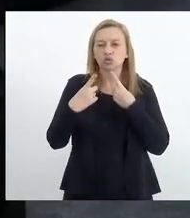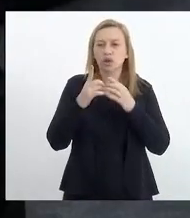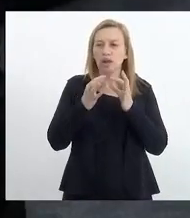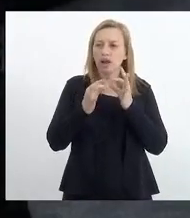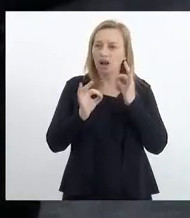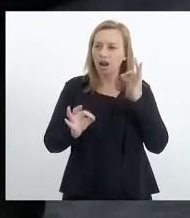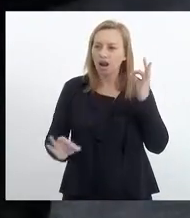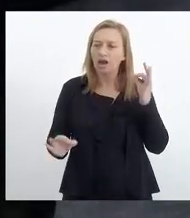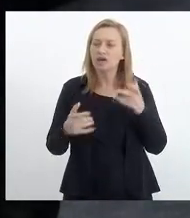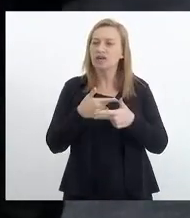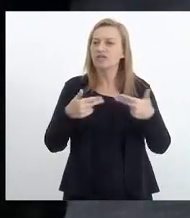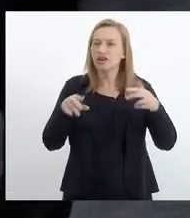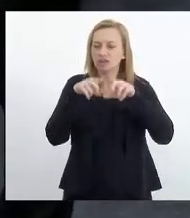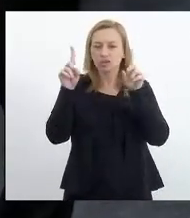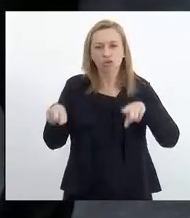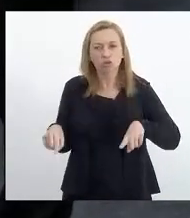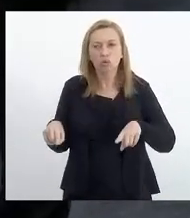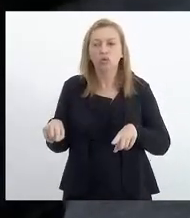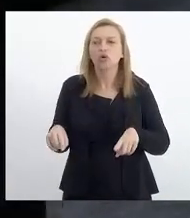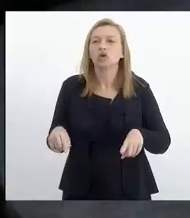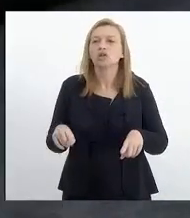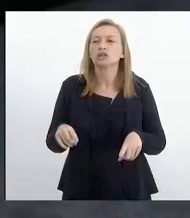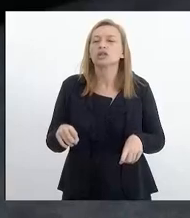longo, porque muitos servidores que